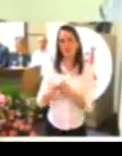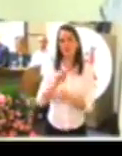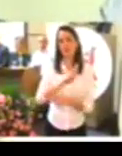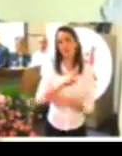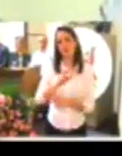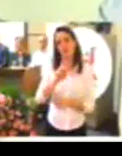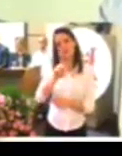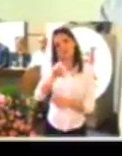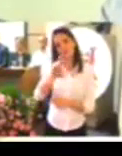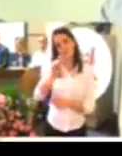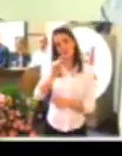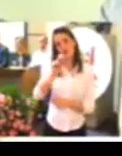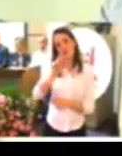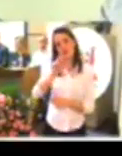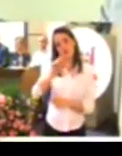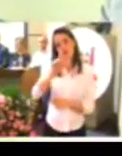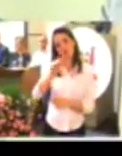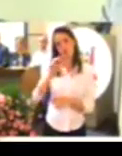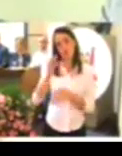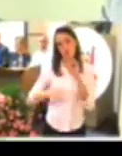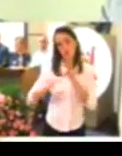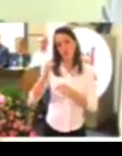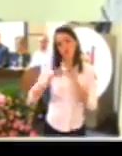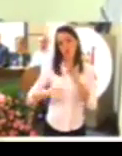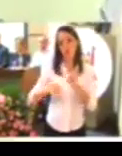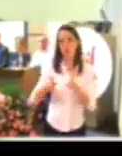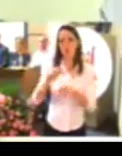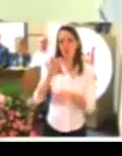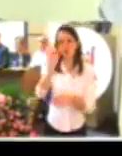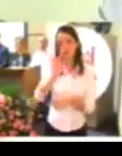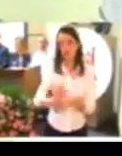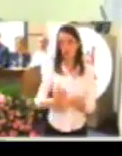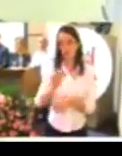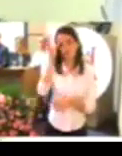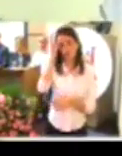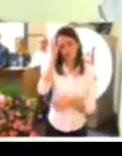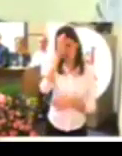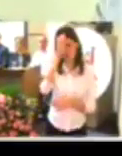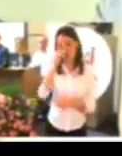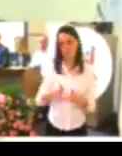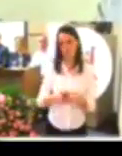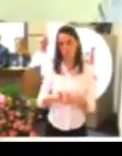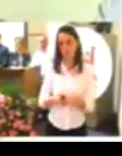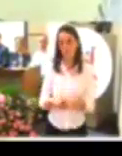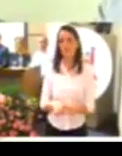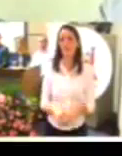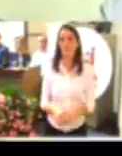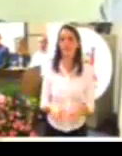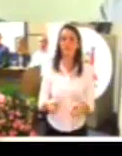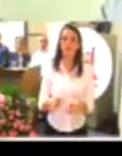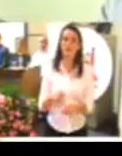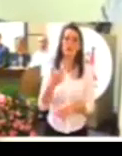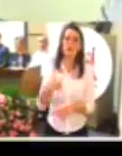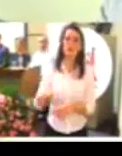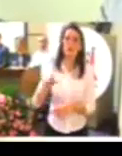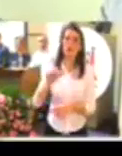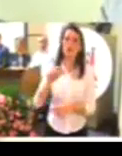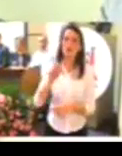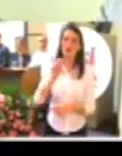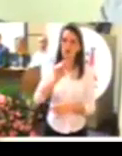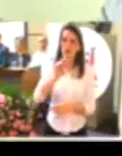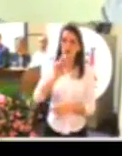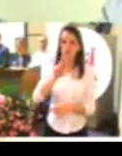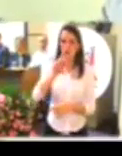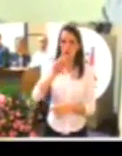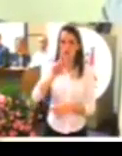Paulo Vieira, juiz federal, diretor do Fórum da Subseção Judiciária de Criciúma. Ao Florian